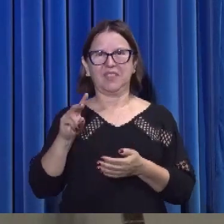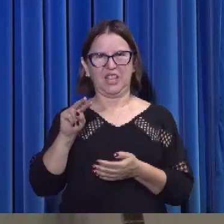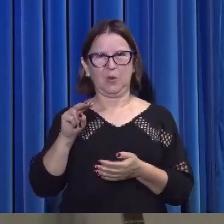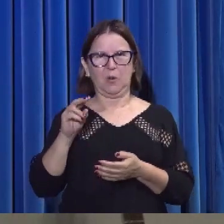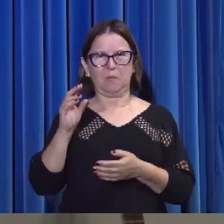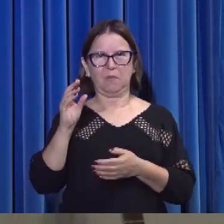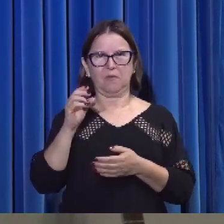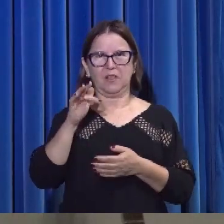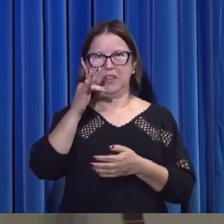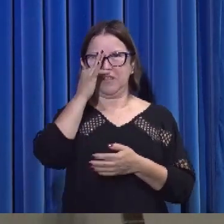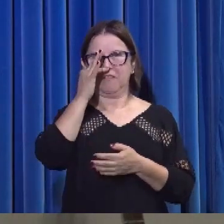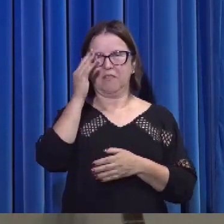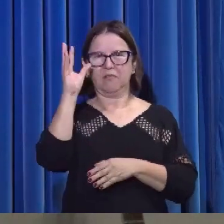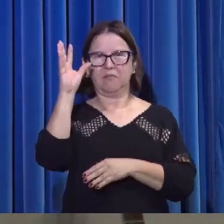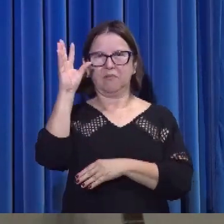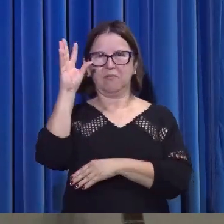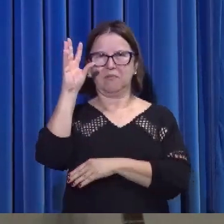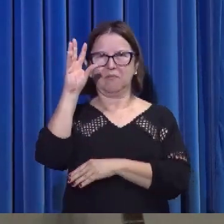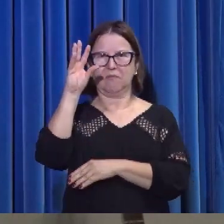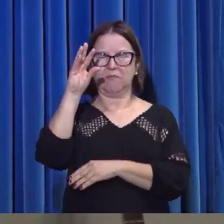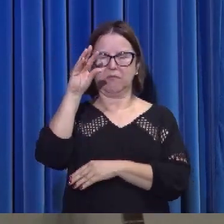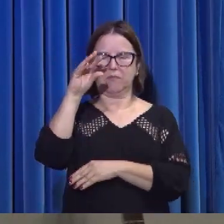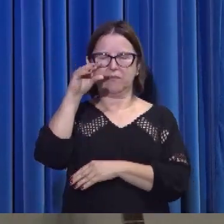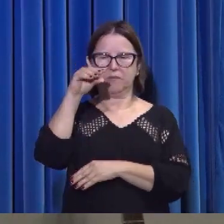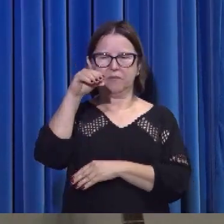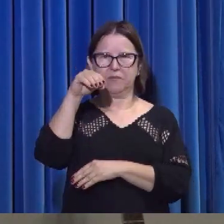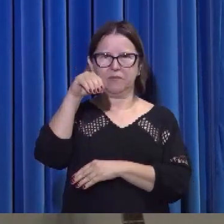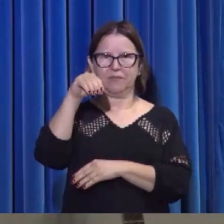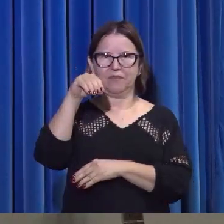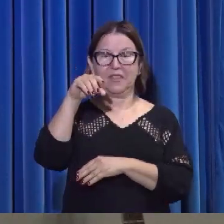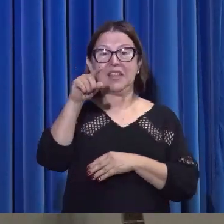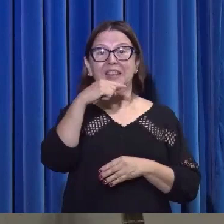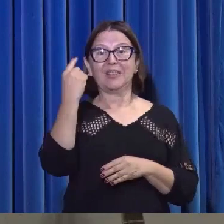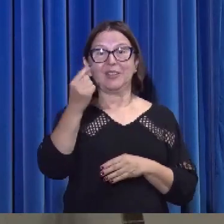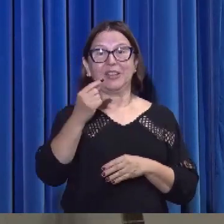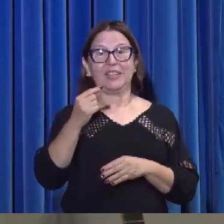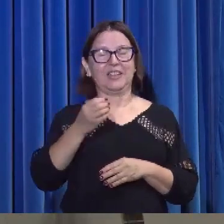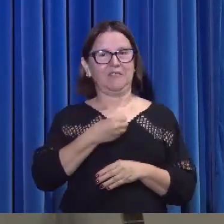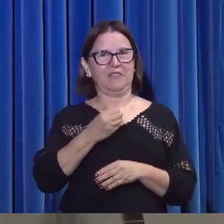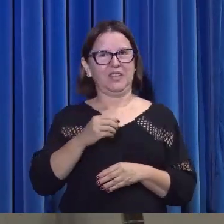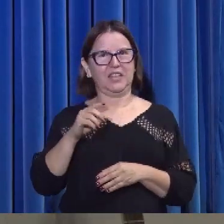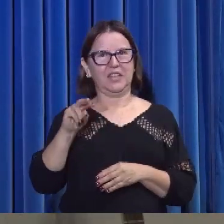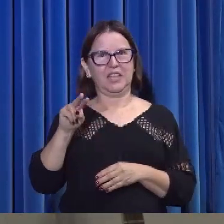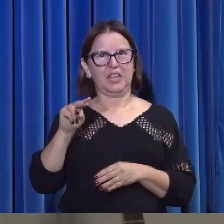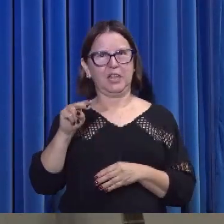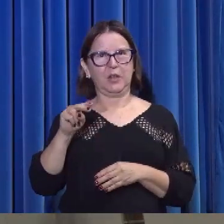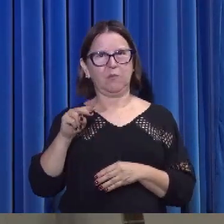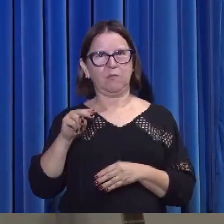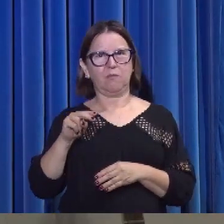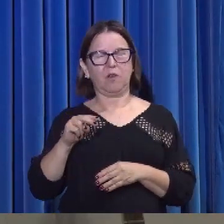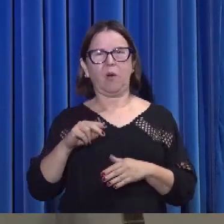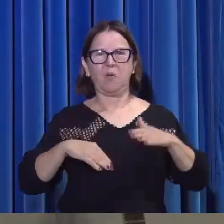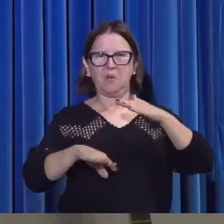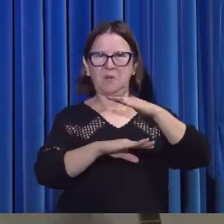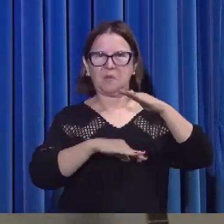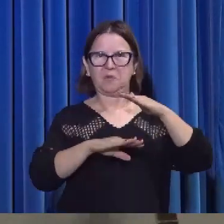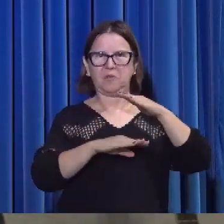nossa vida, ela é como uma sombra, ela não vai permanecer. De vez em quando eu